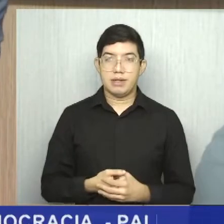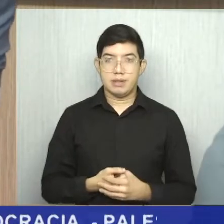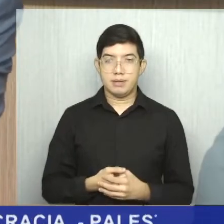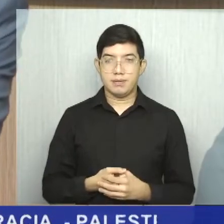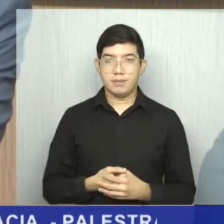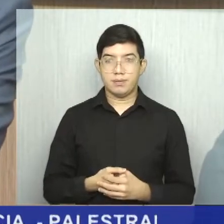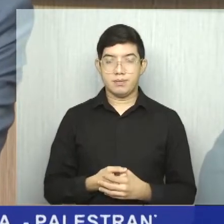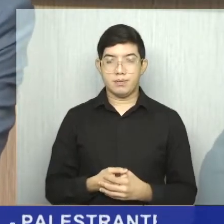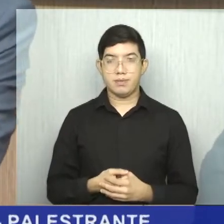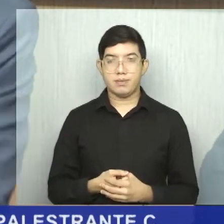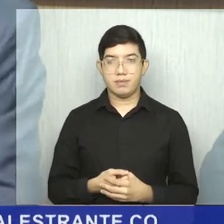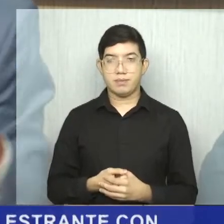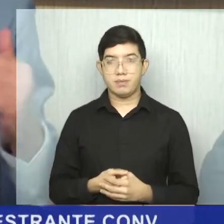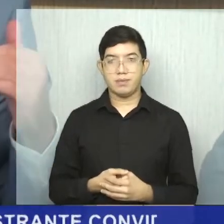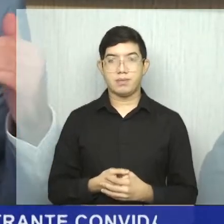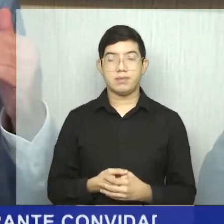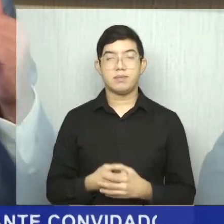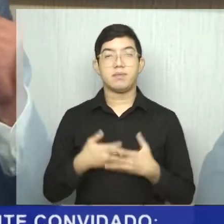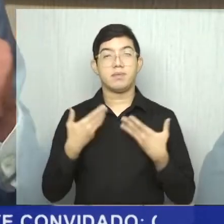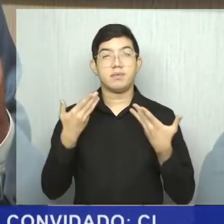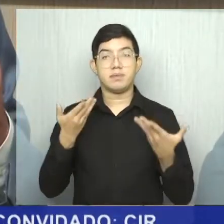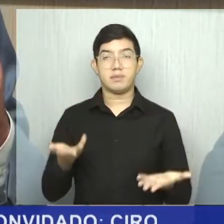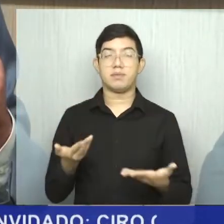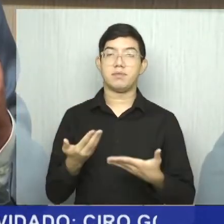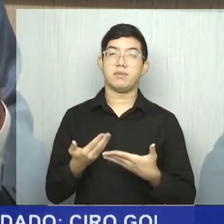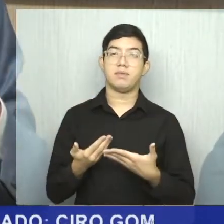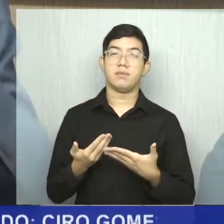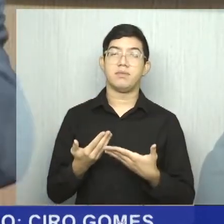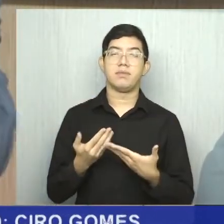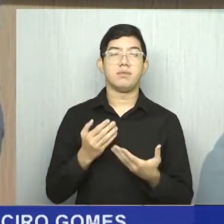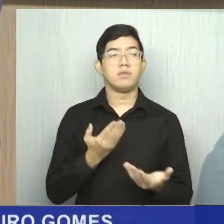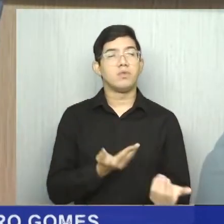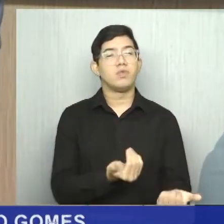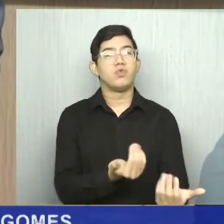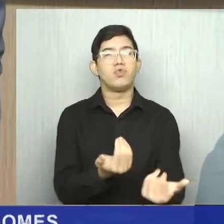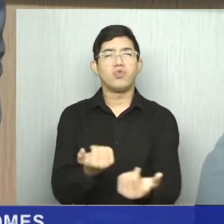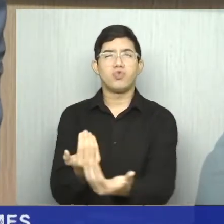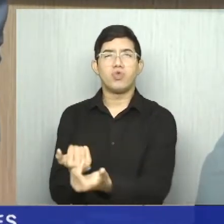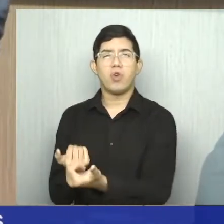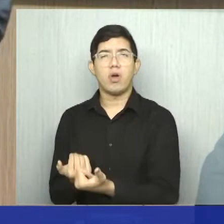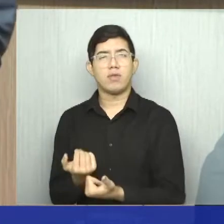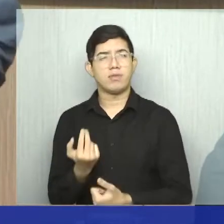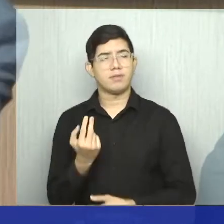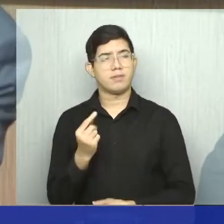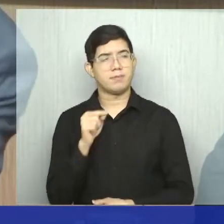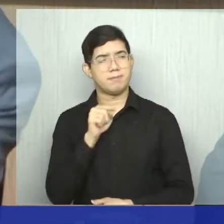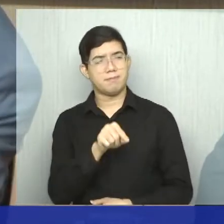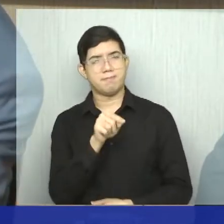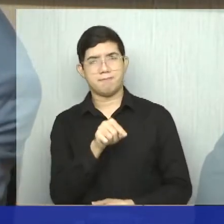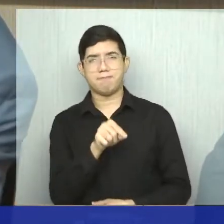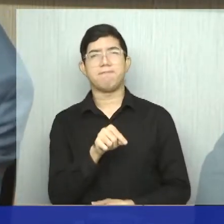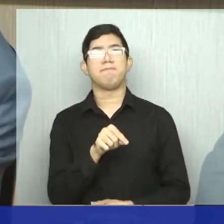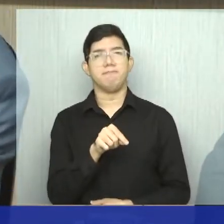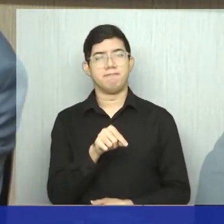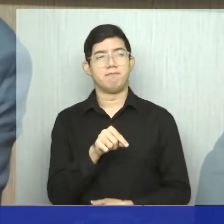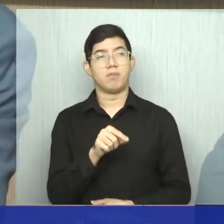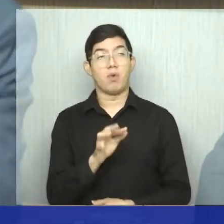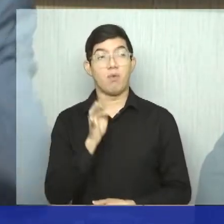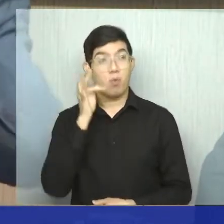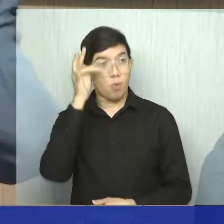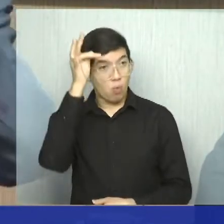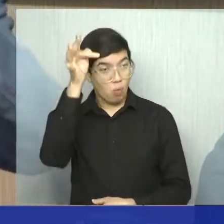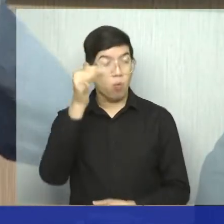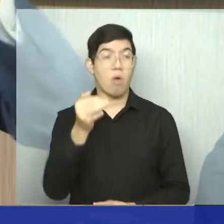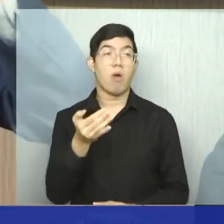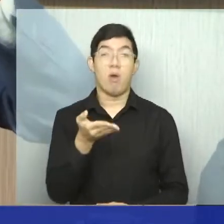a explicação de toda uma geração de jovens para quem o fracasso é a certeza do estar na vida. E